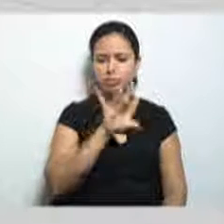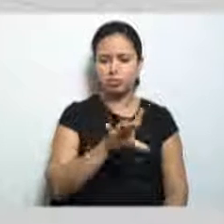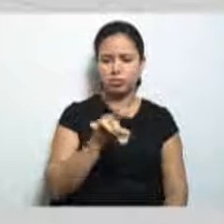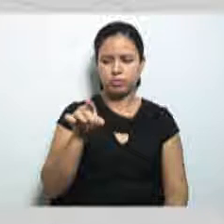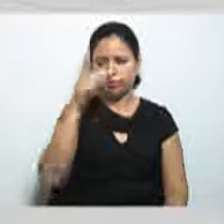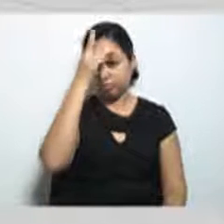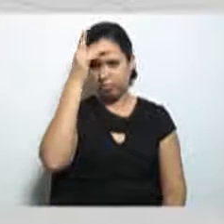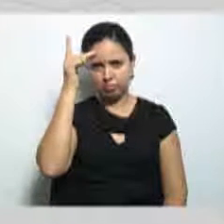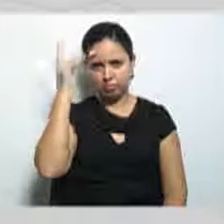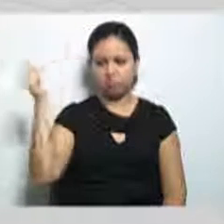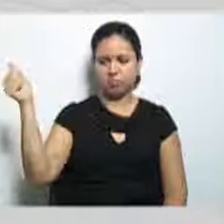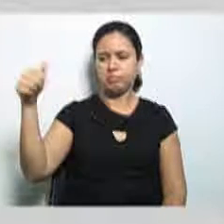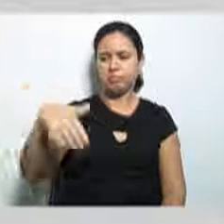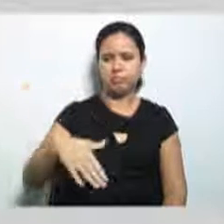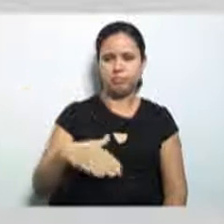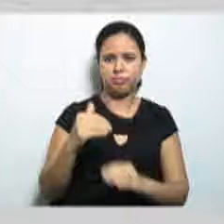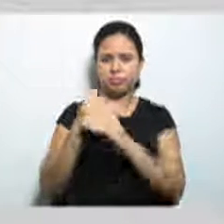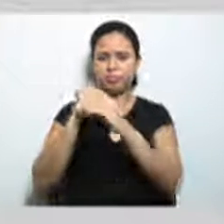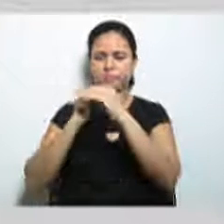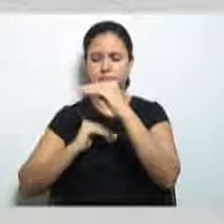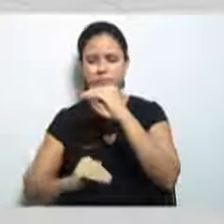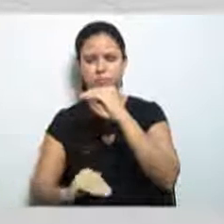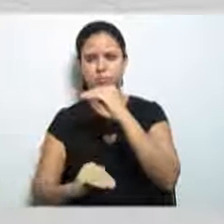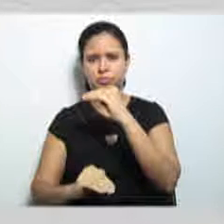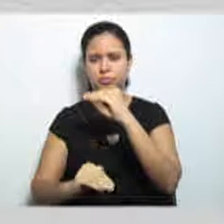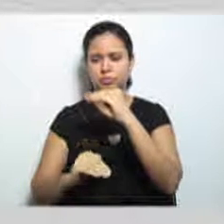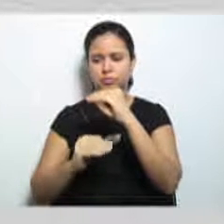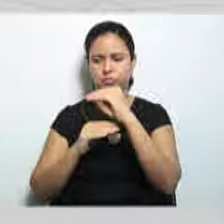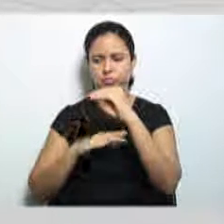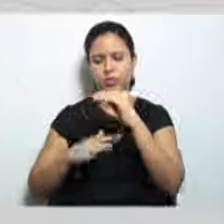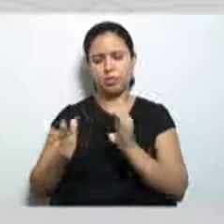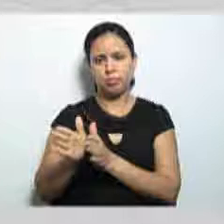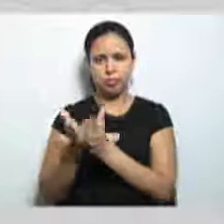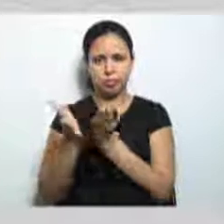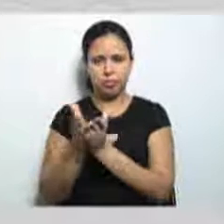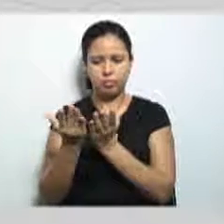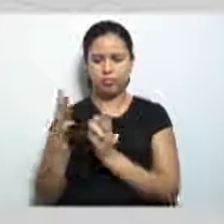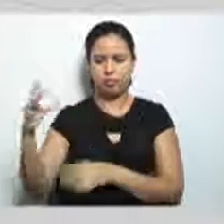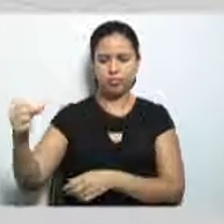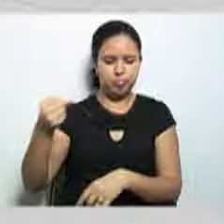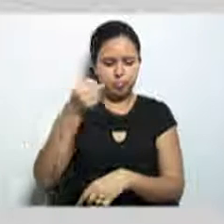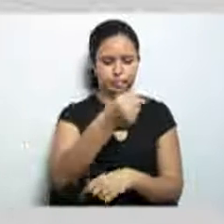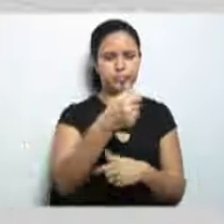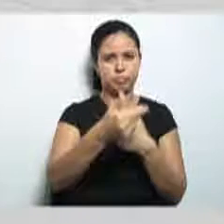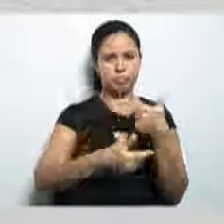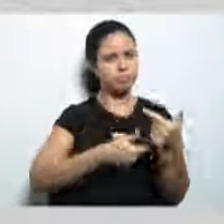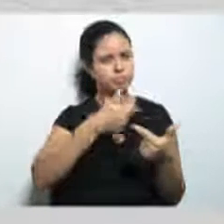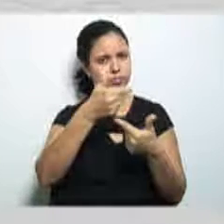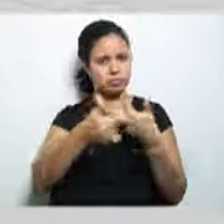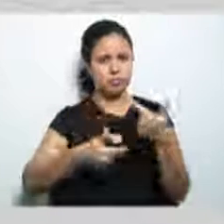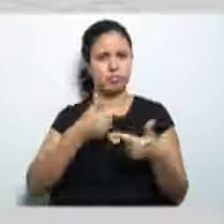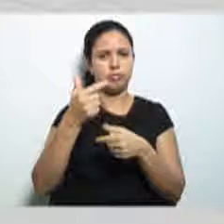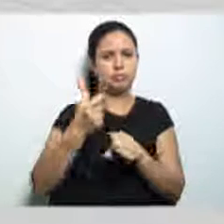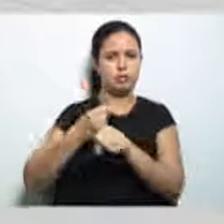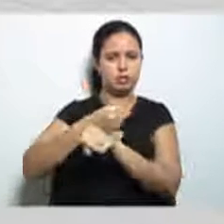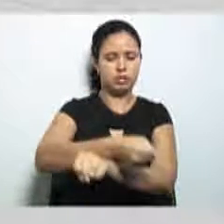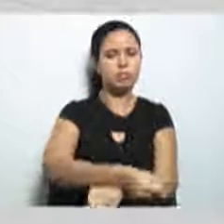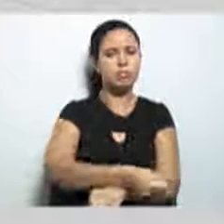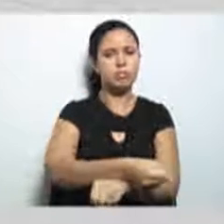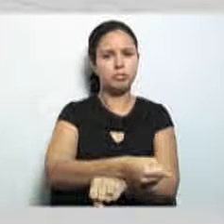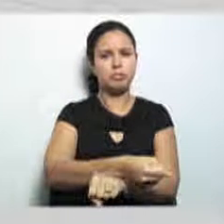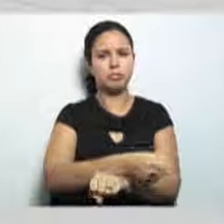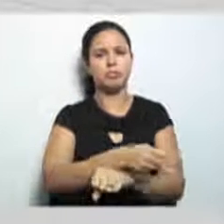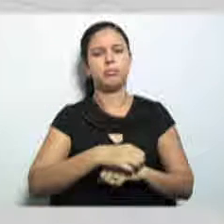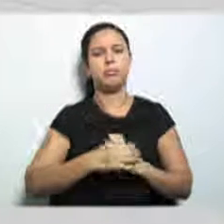consideradas inferiores e que se encontravam nas camadas mais baixas da sociedade. Essas pessoas eram os